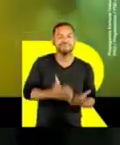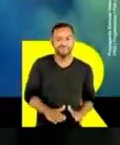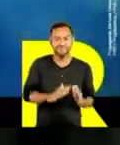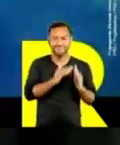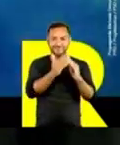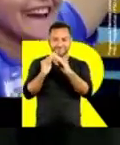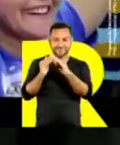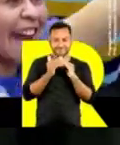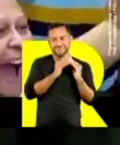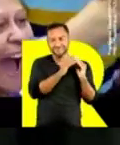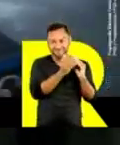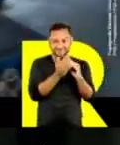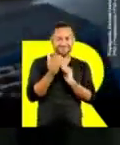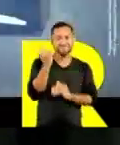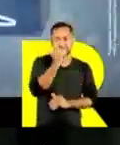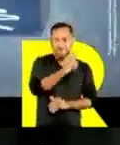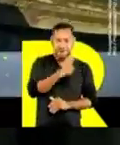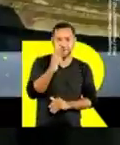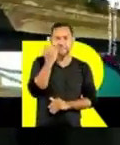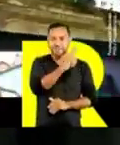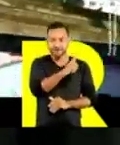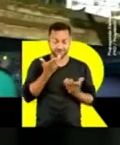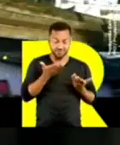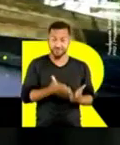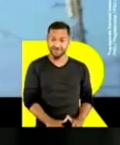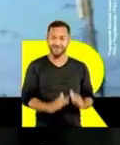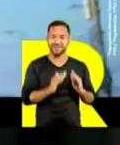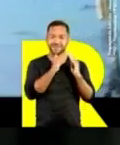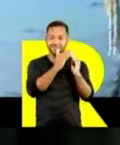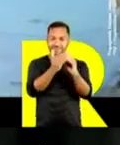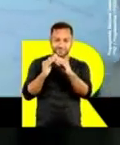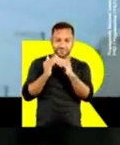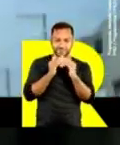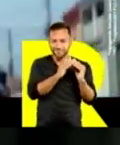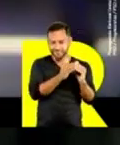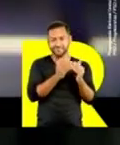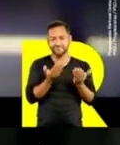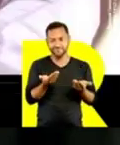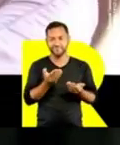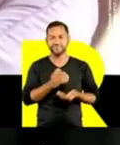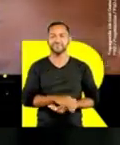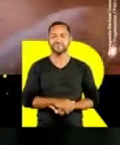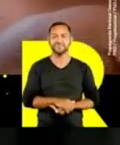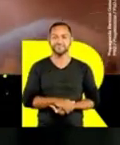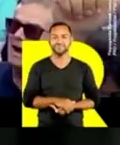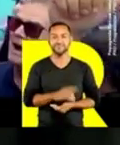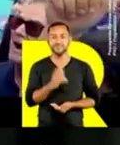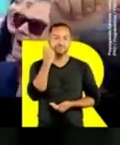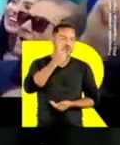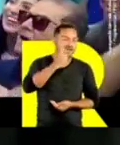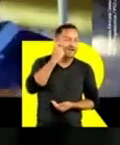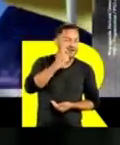periferia. Ricardo é cria. Ricardo é cria. Ricardo é cria da periferia.